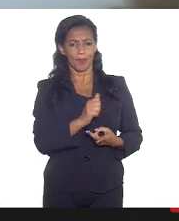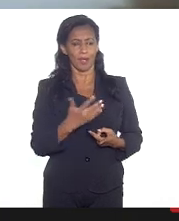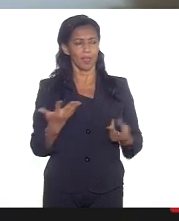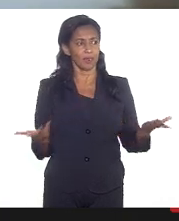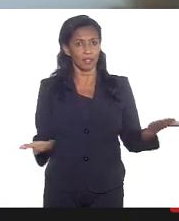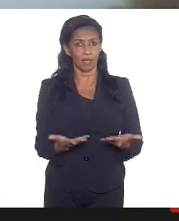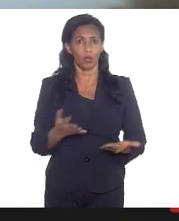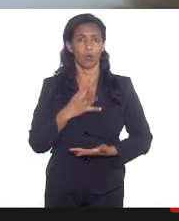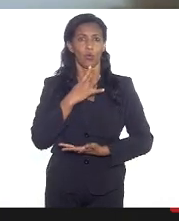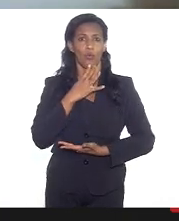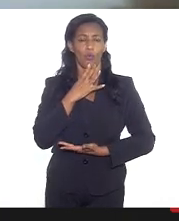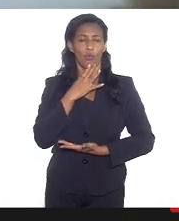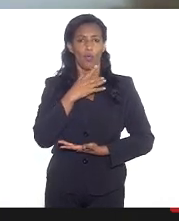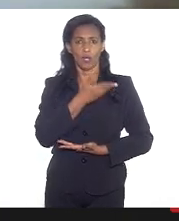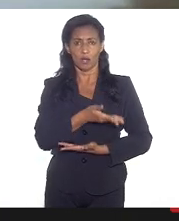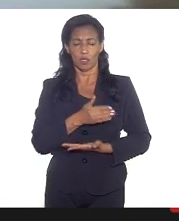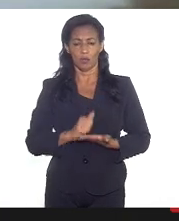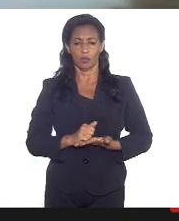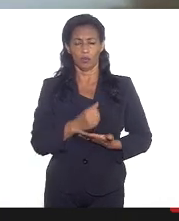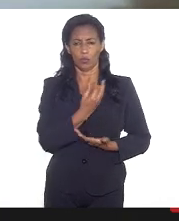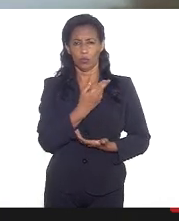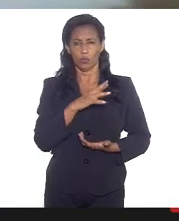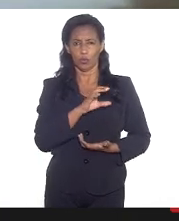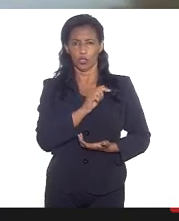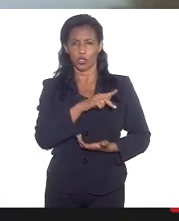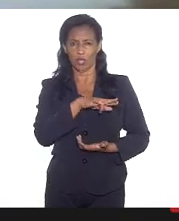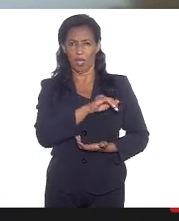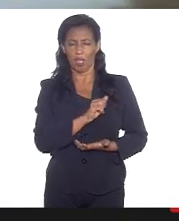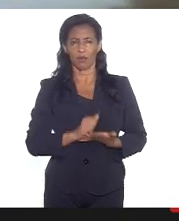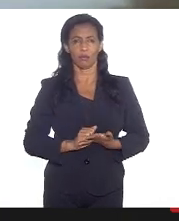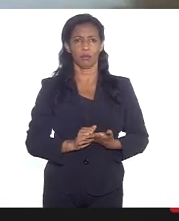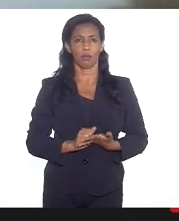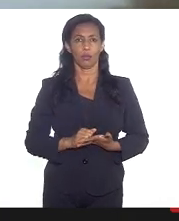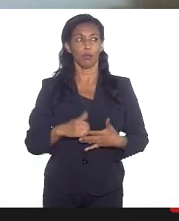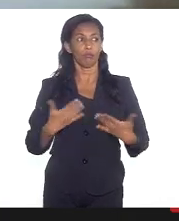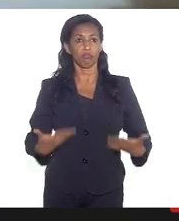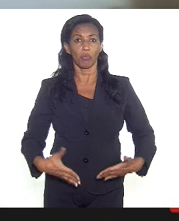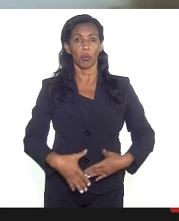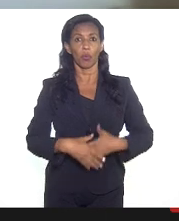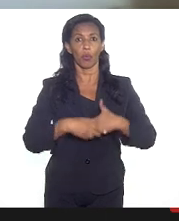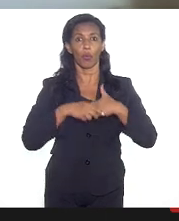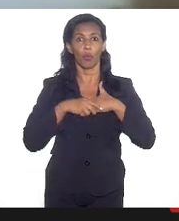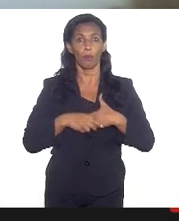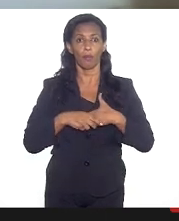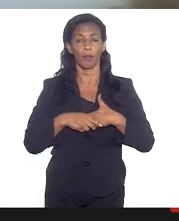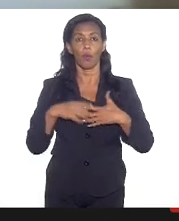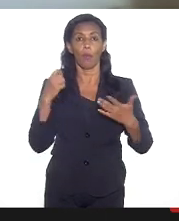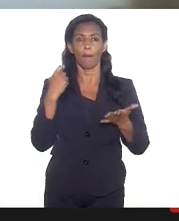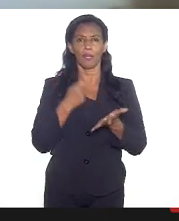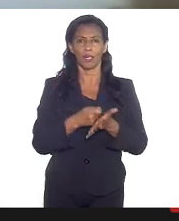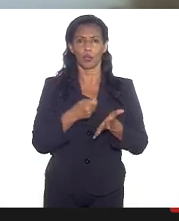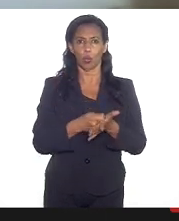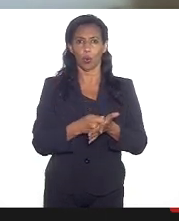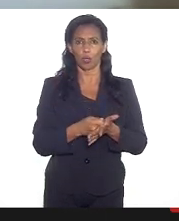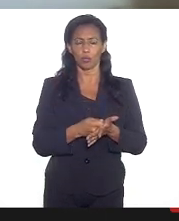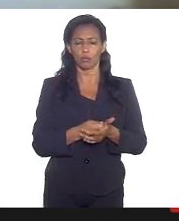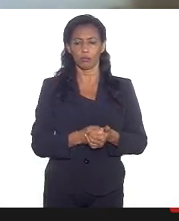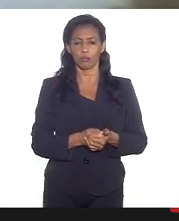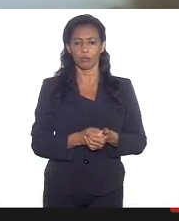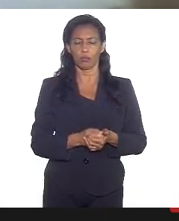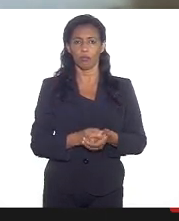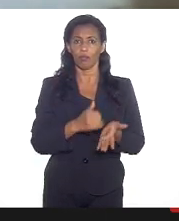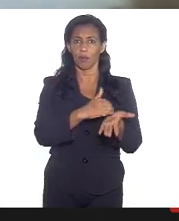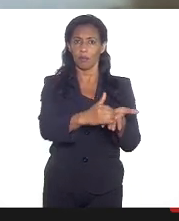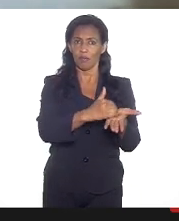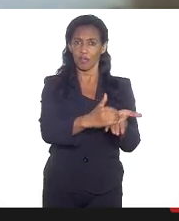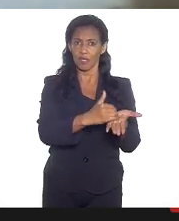conhecendo o doutor Leonardo, de cumprimento obrigatório pela